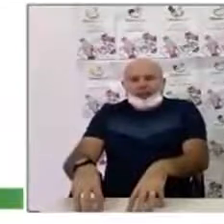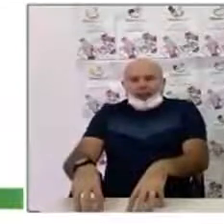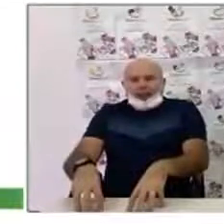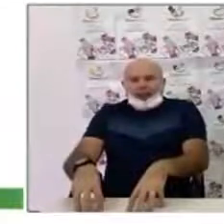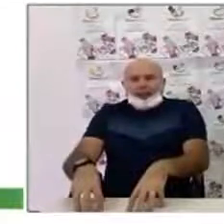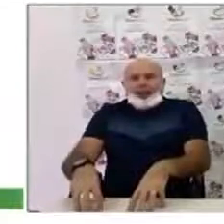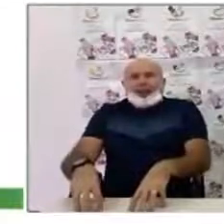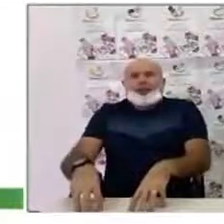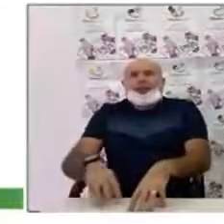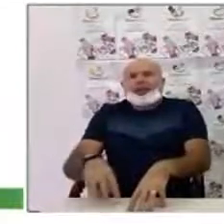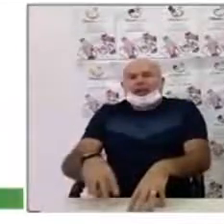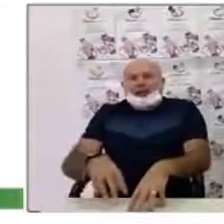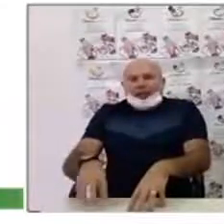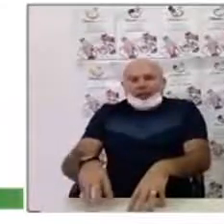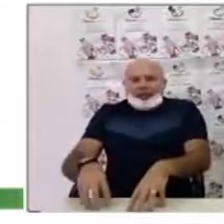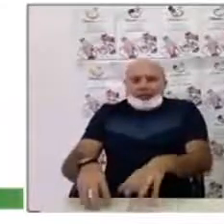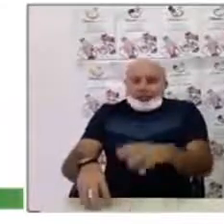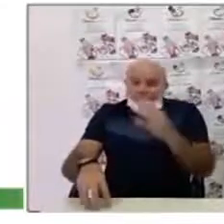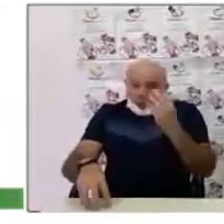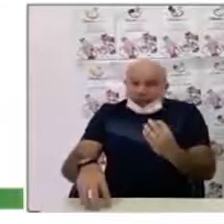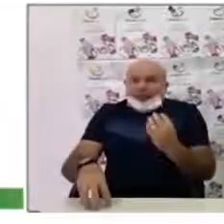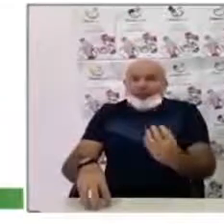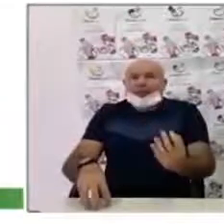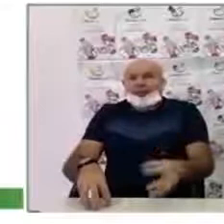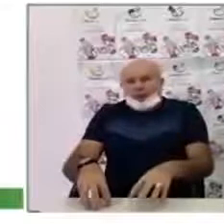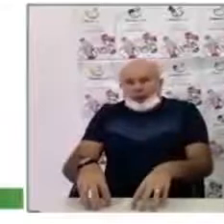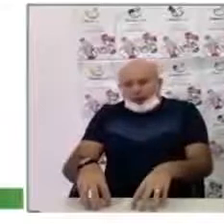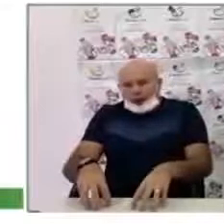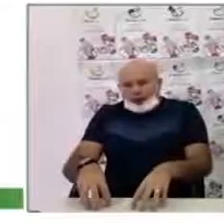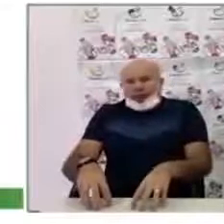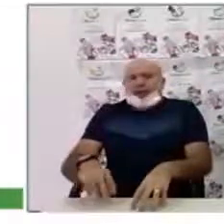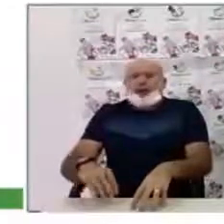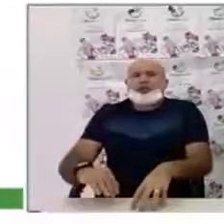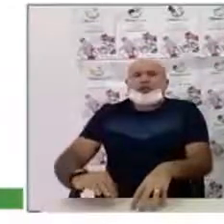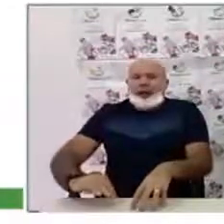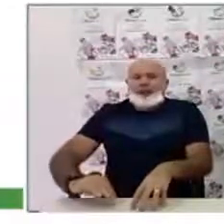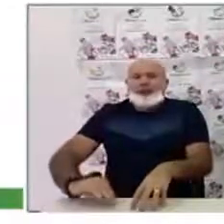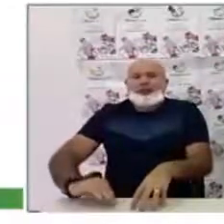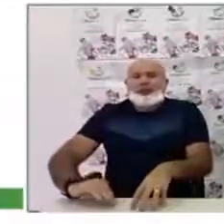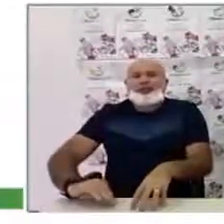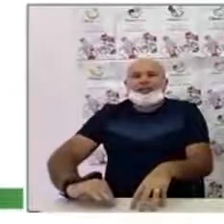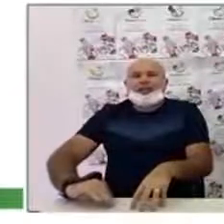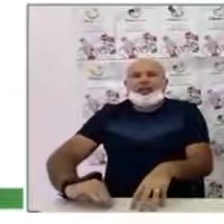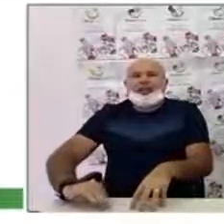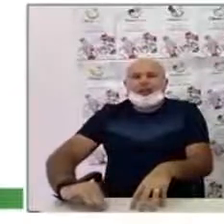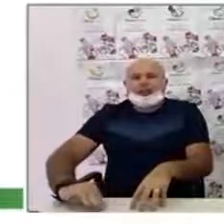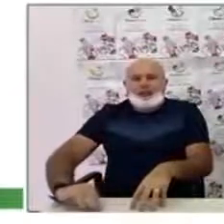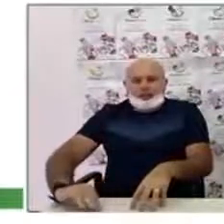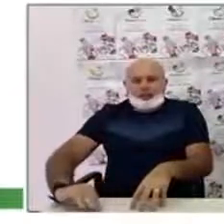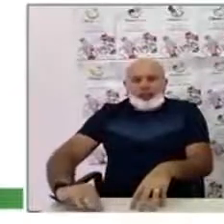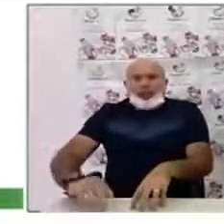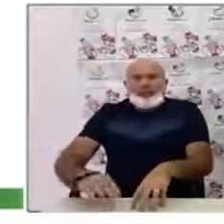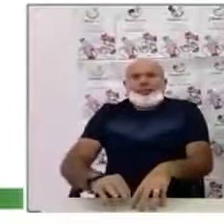duas matérias. Na hora que eu atrito a caneta, segundo a ideia de Thomson, é lógico, era como se eu afastasse os